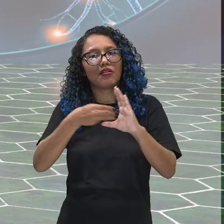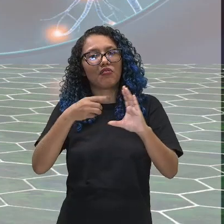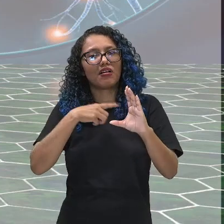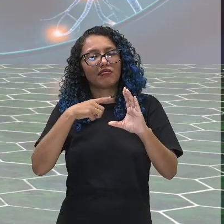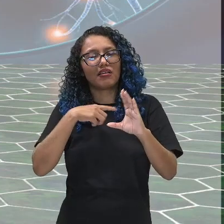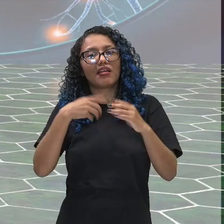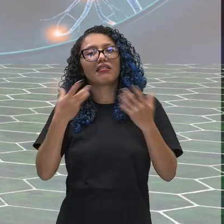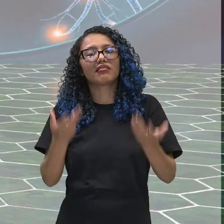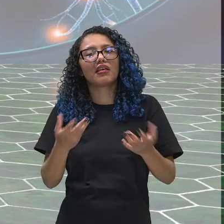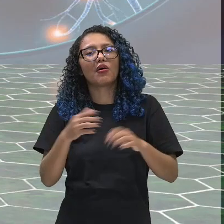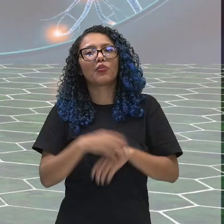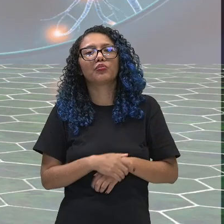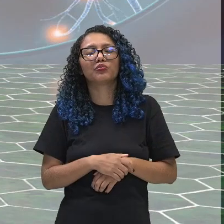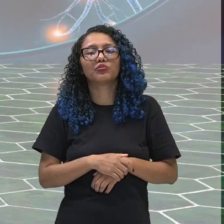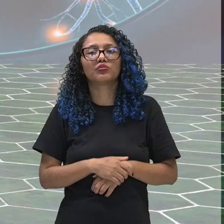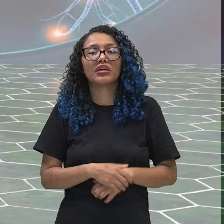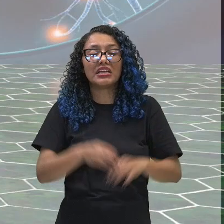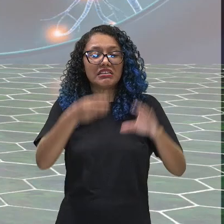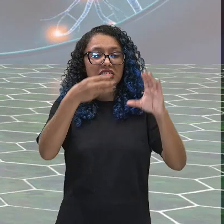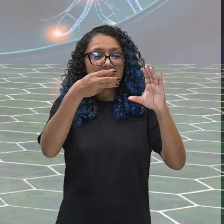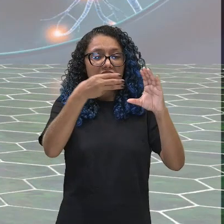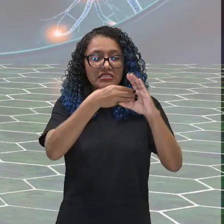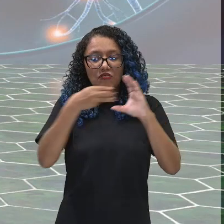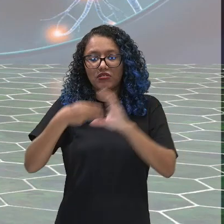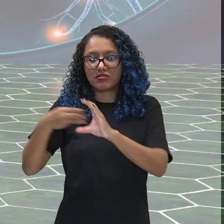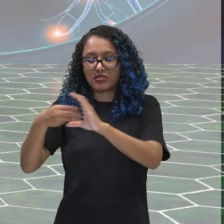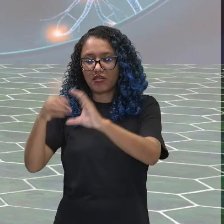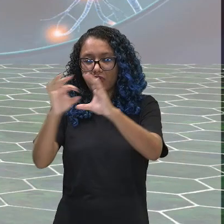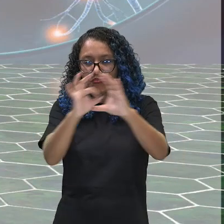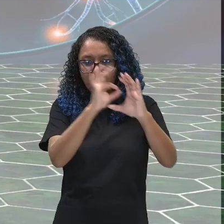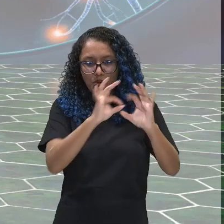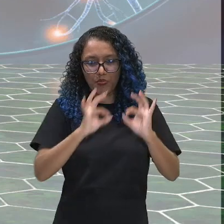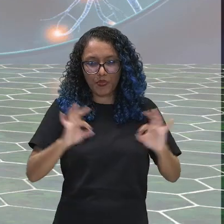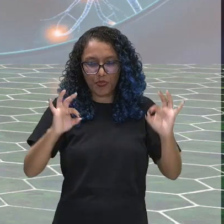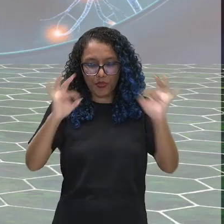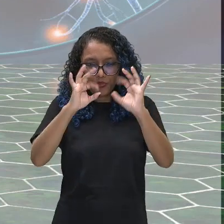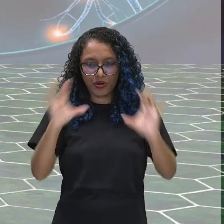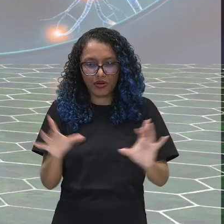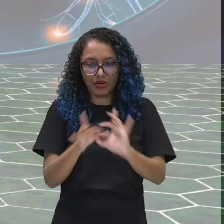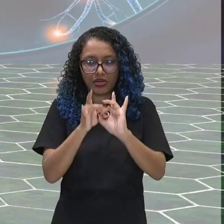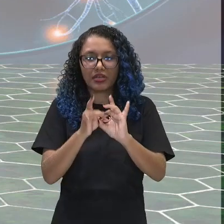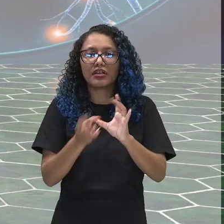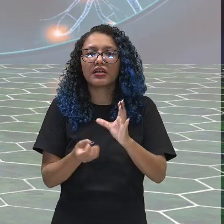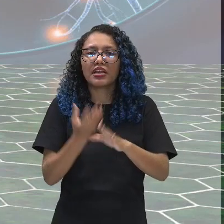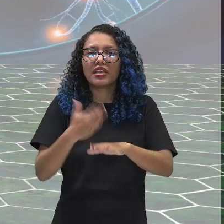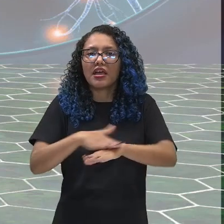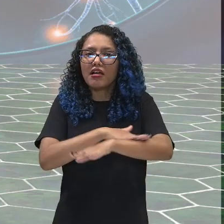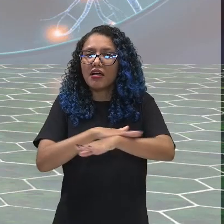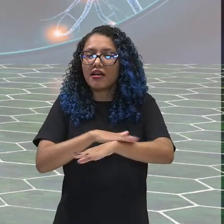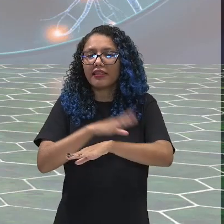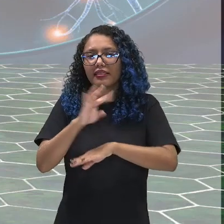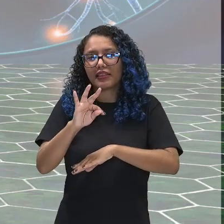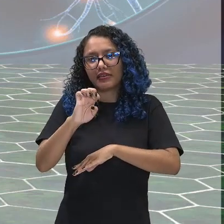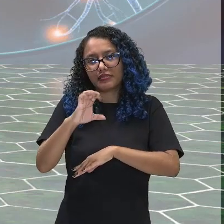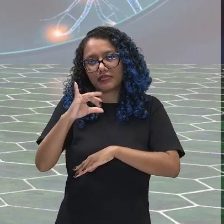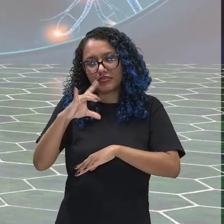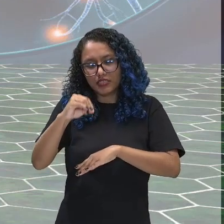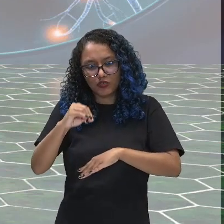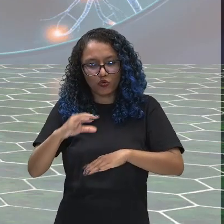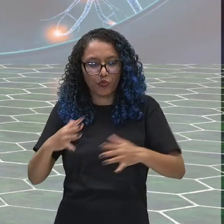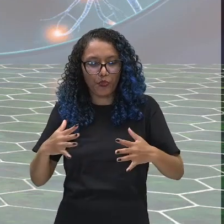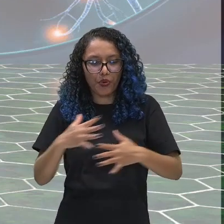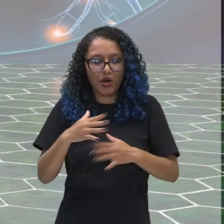de células formam tecidos. Os vários tecidos vão formar órgãos e